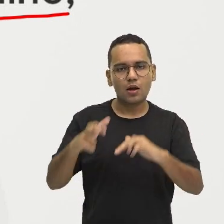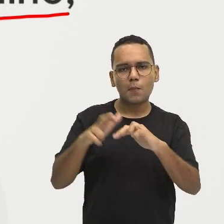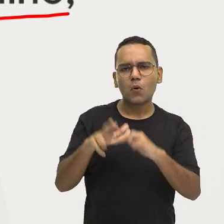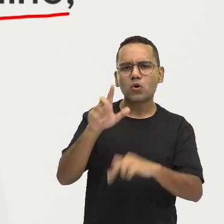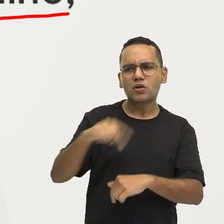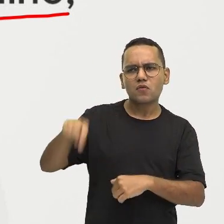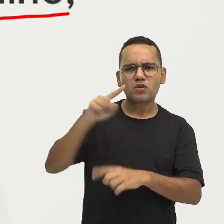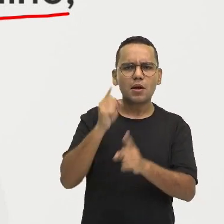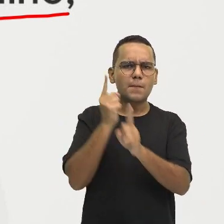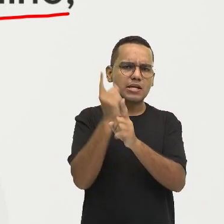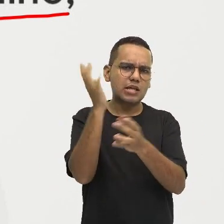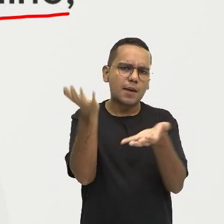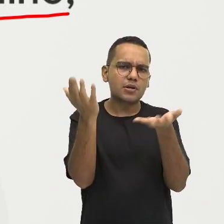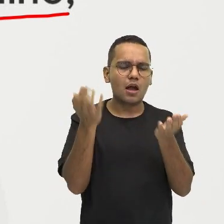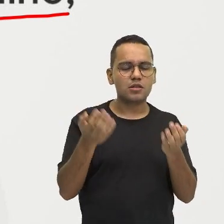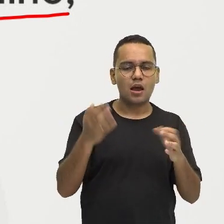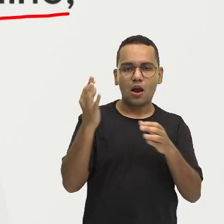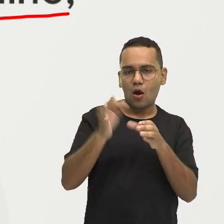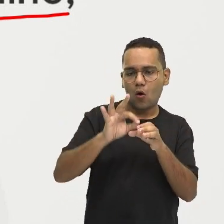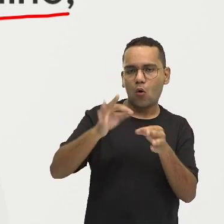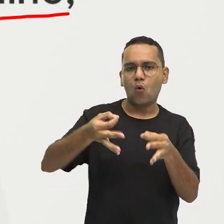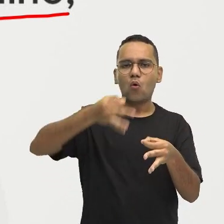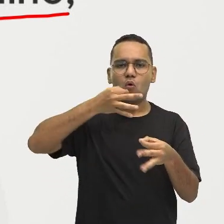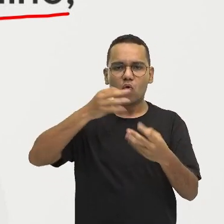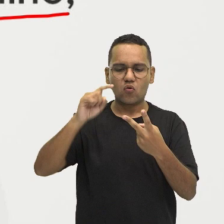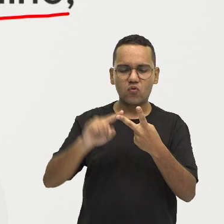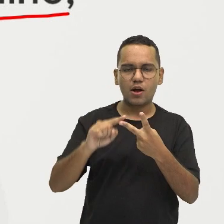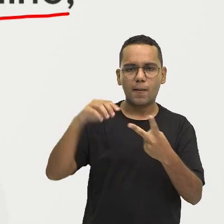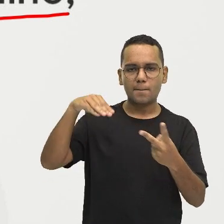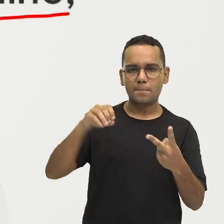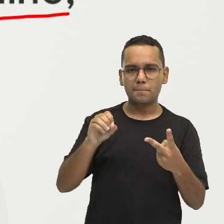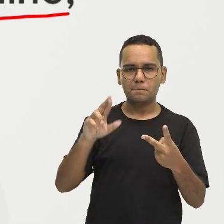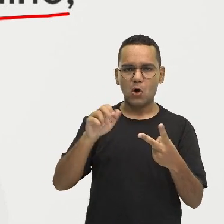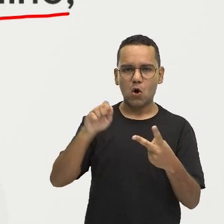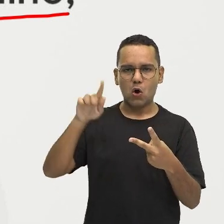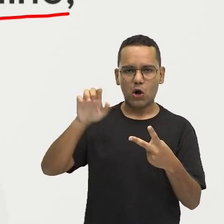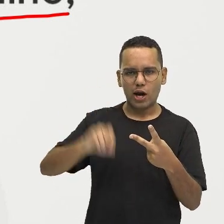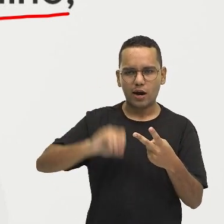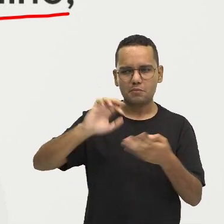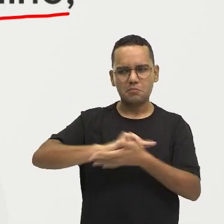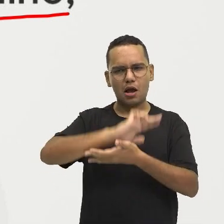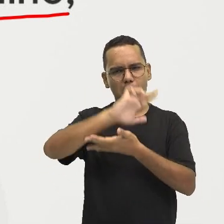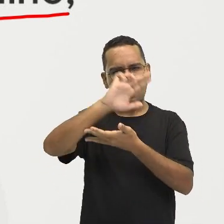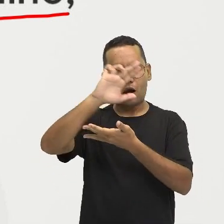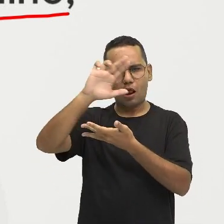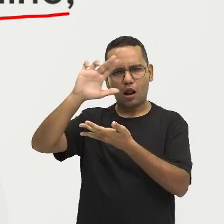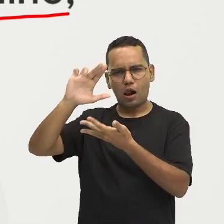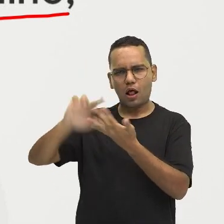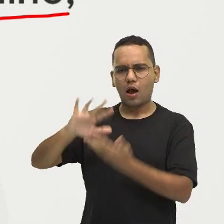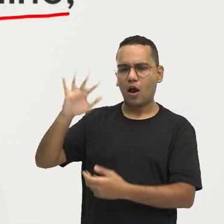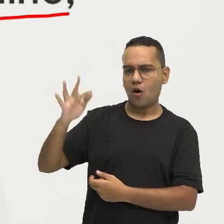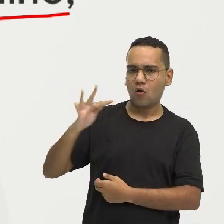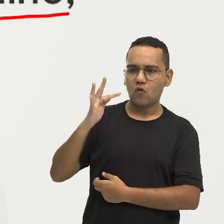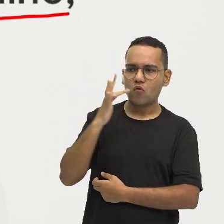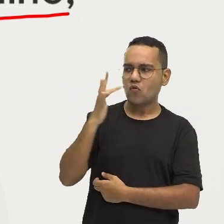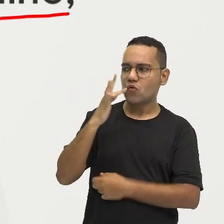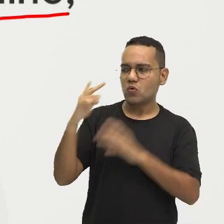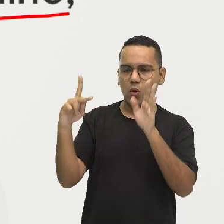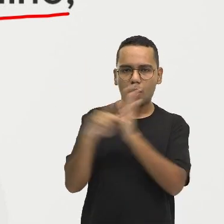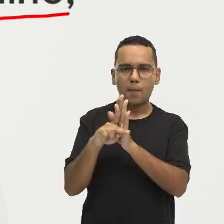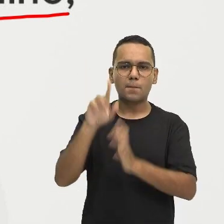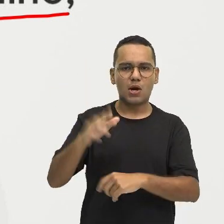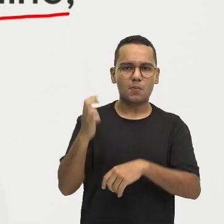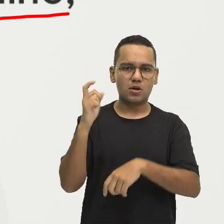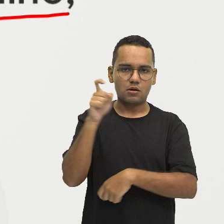de morango, também das ameixas, então dessas frutas que são mais ali da região fria, né? Do